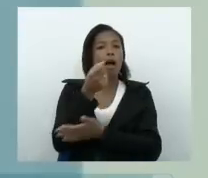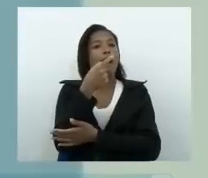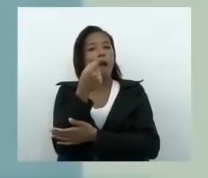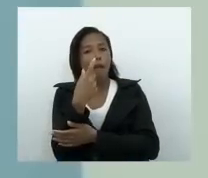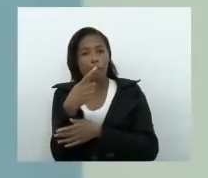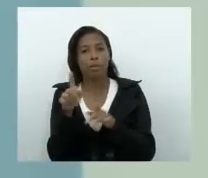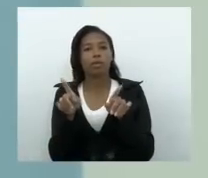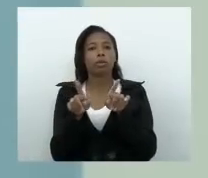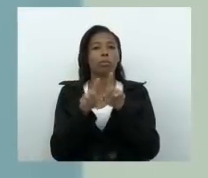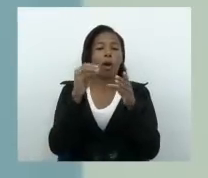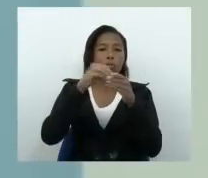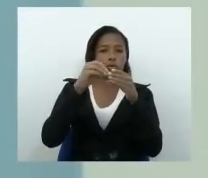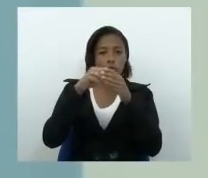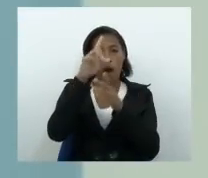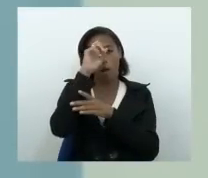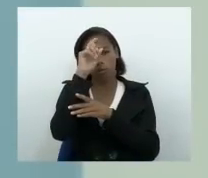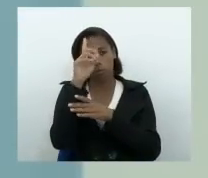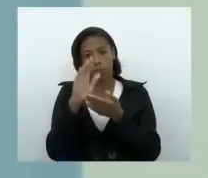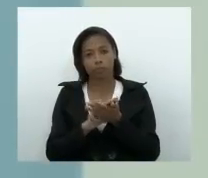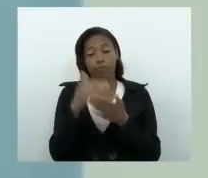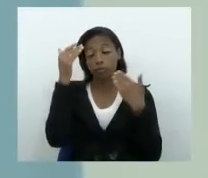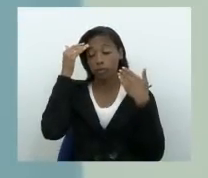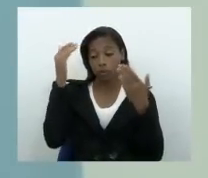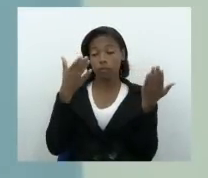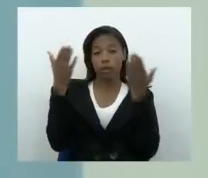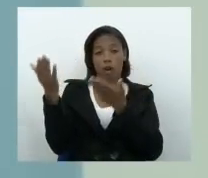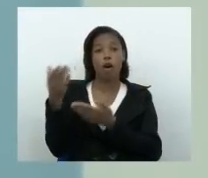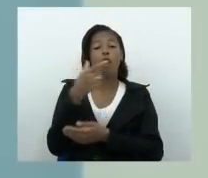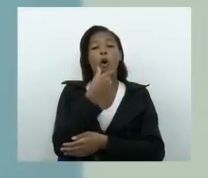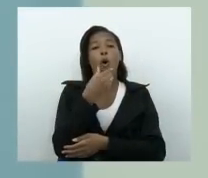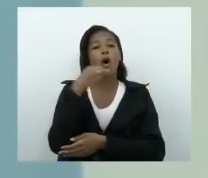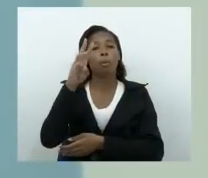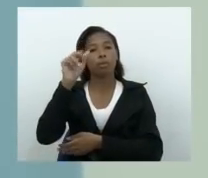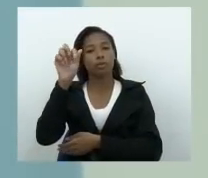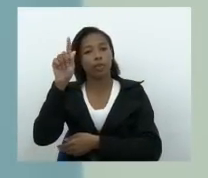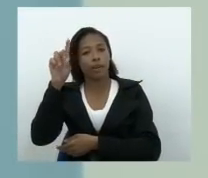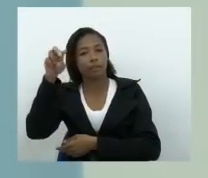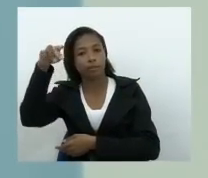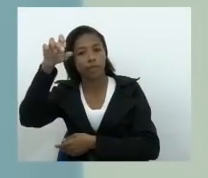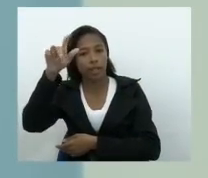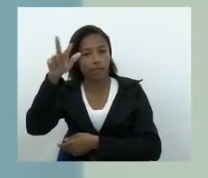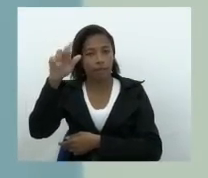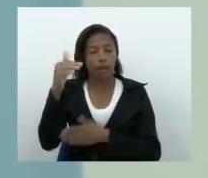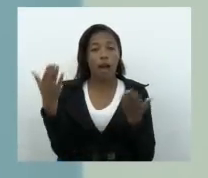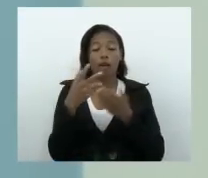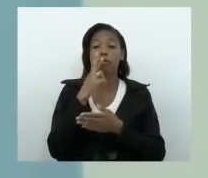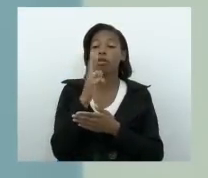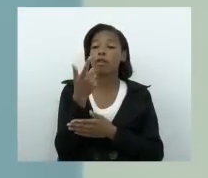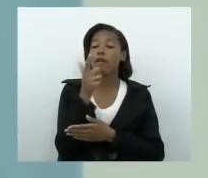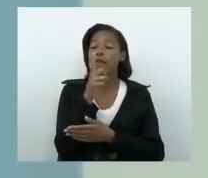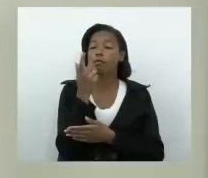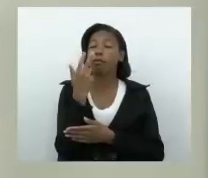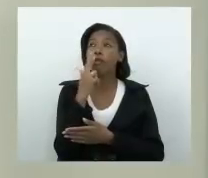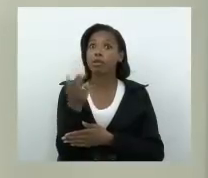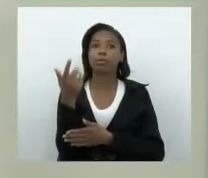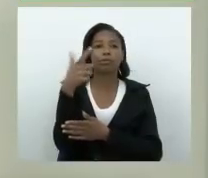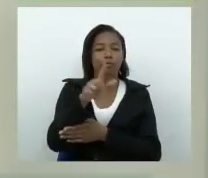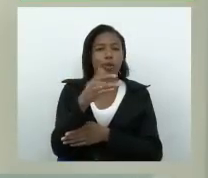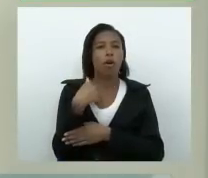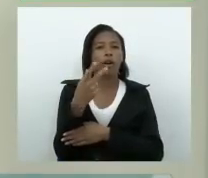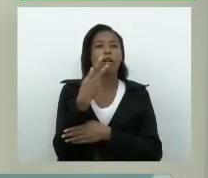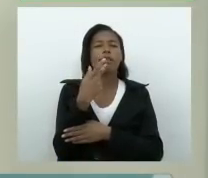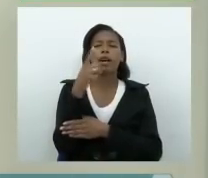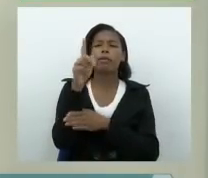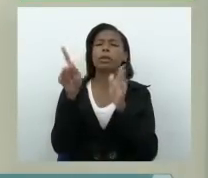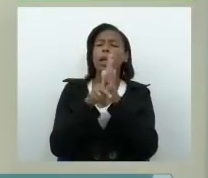unidades. Muito obrigado, candidato. Wagner Freitas, 45 segundos para sua réplica. Eu quero falar para você que vai ao